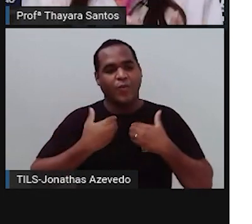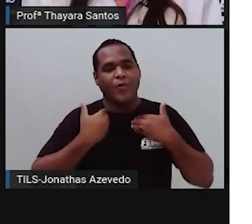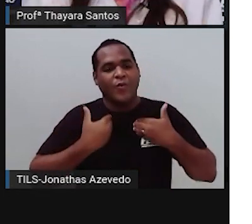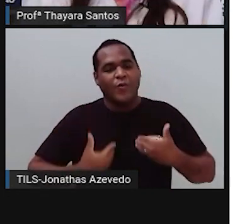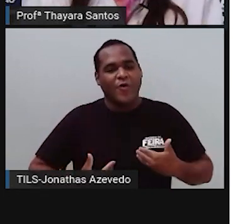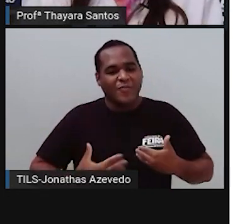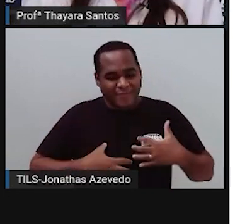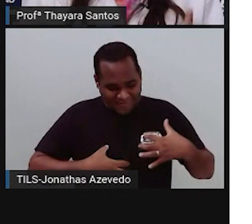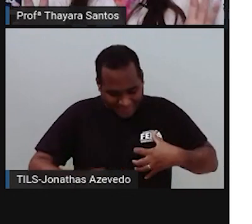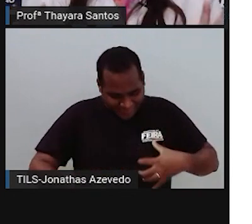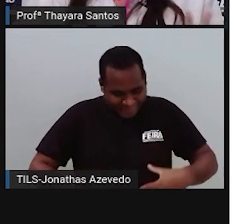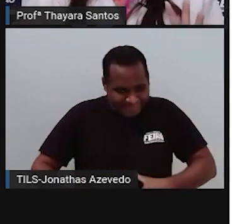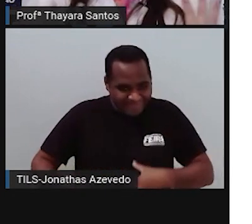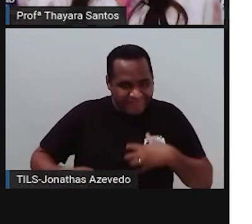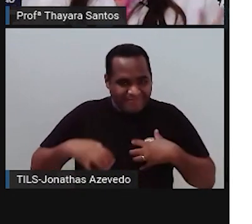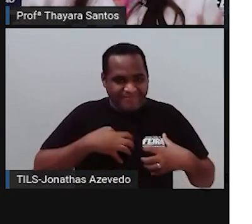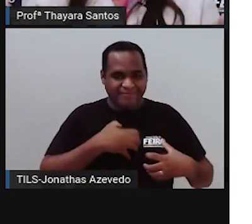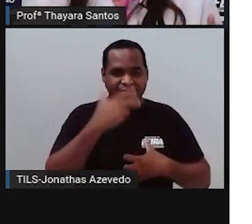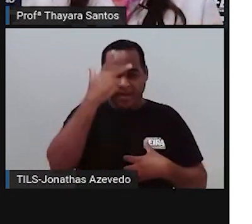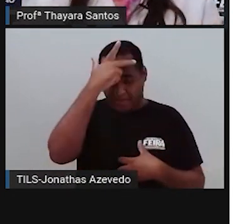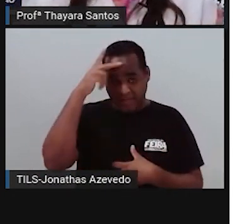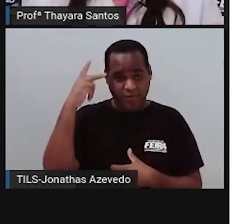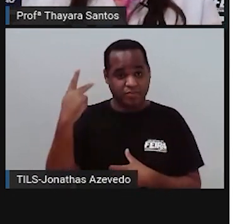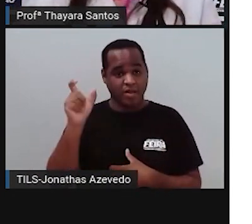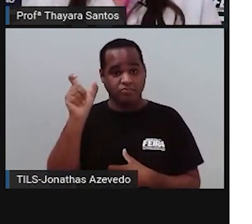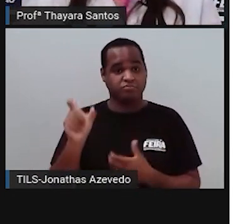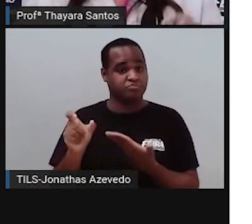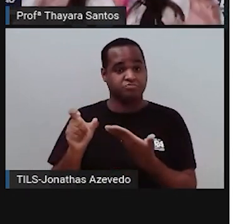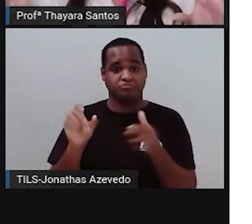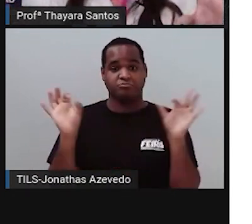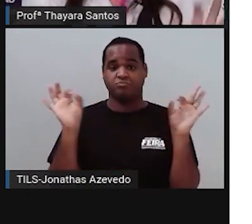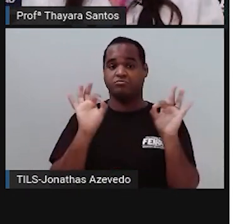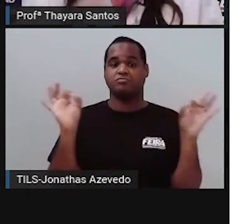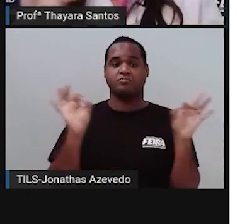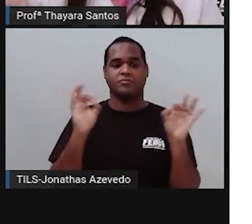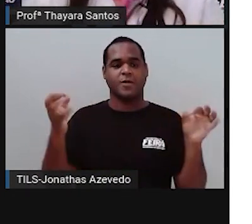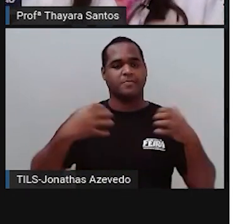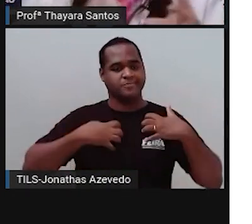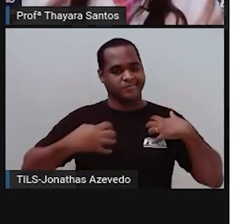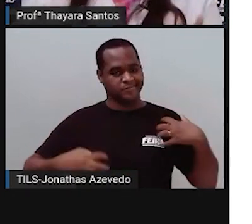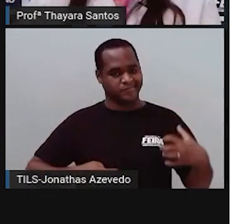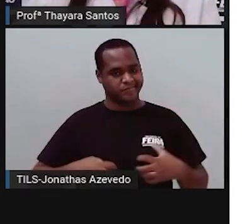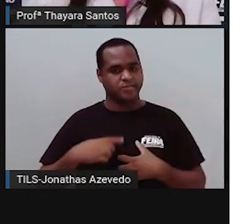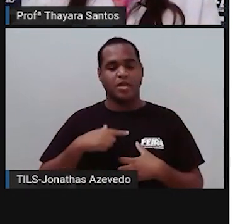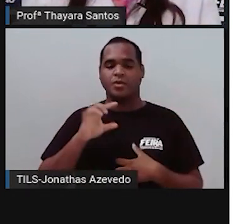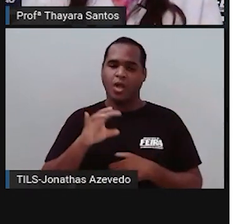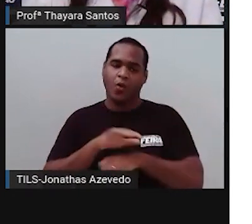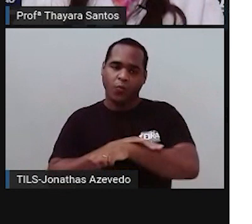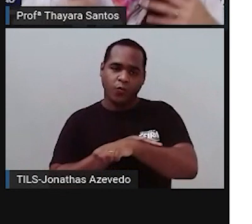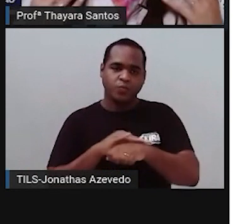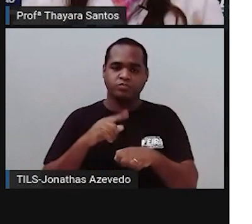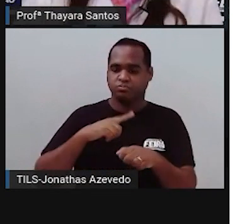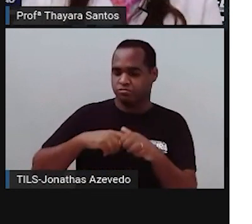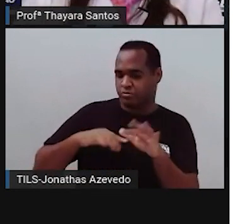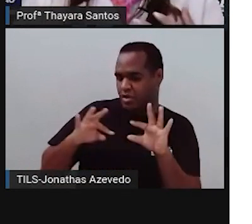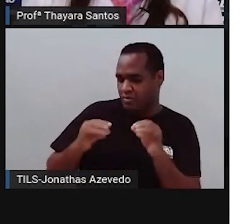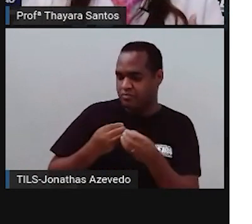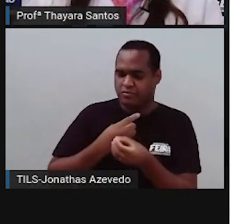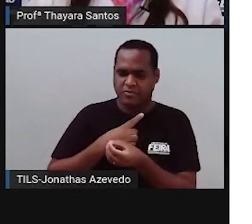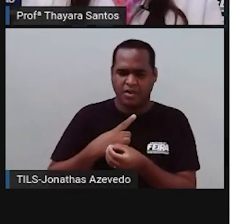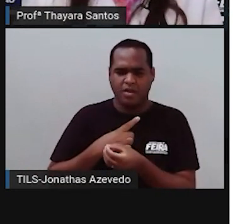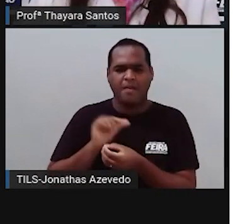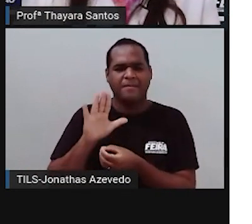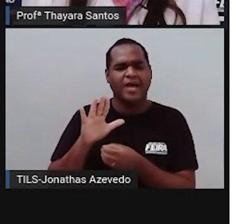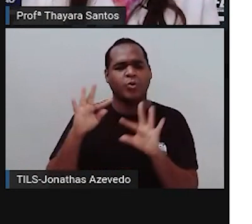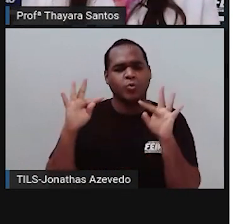daquele indivíduo, porque até então ele ainda não tinha órgãos, ele só tinha ali alguns tecidos formando ele, mas ele não tem